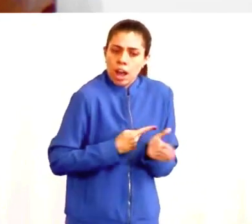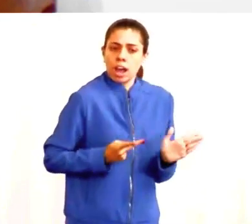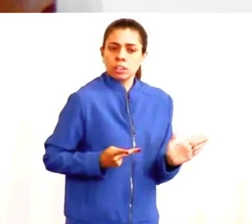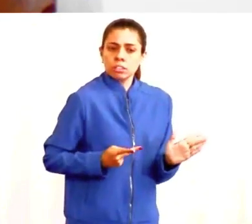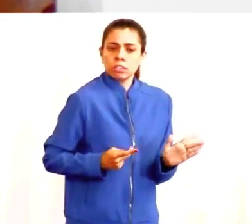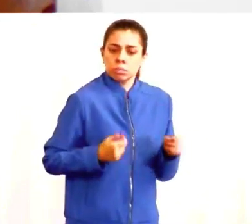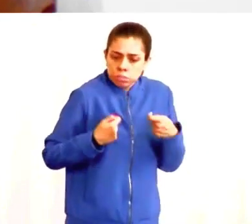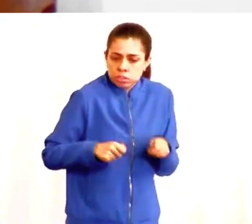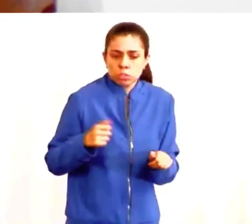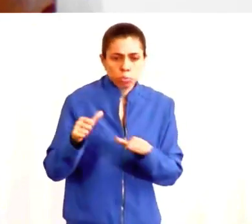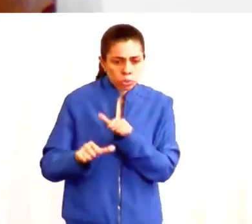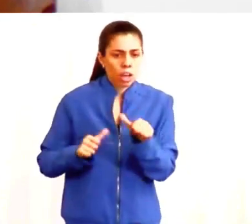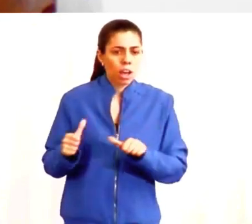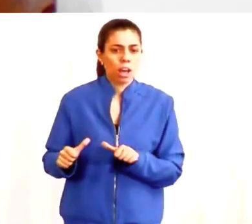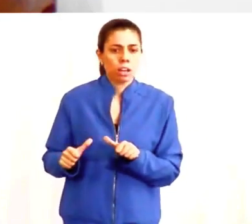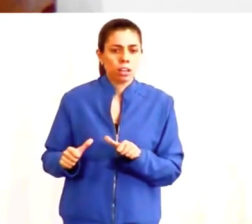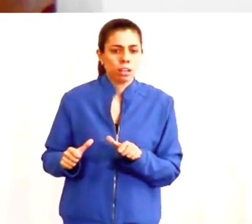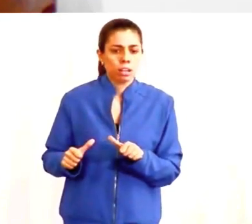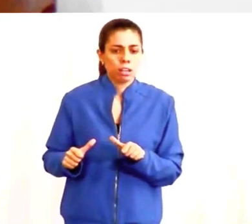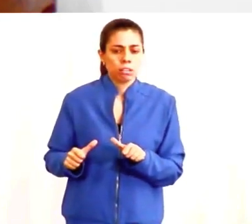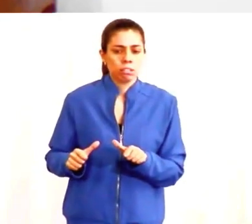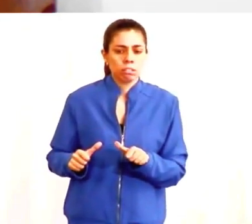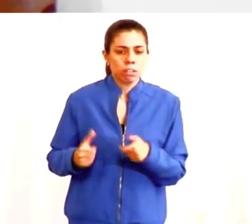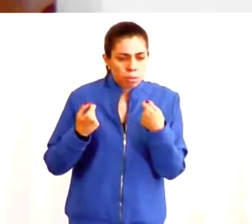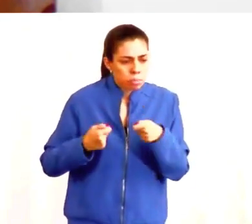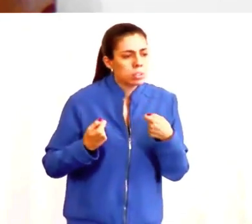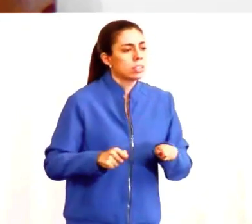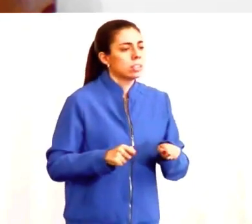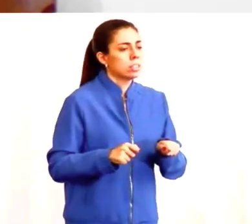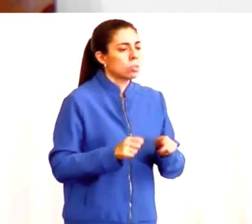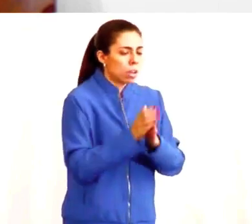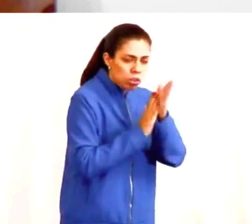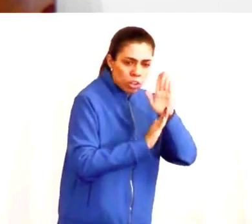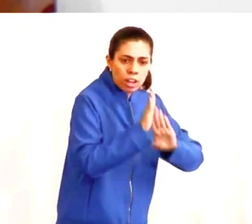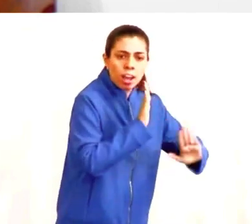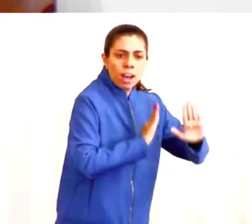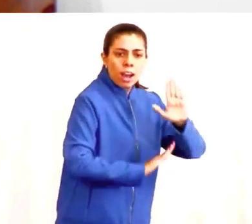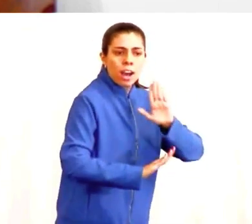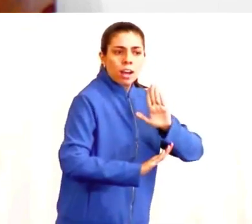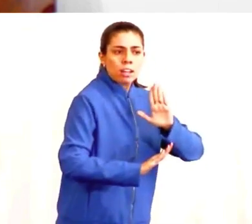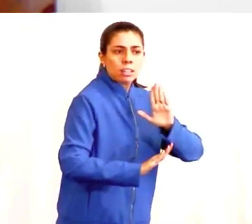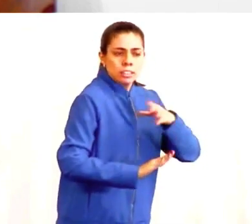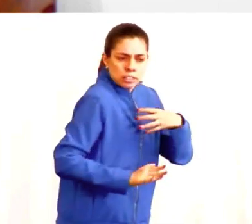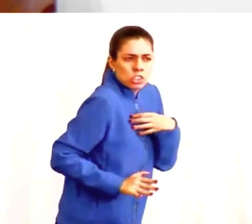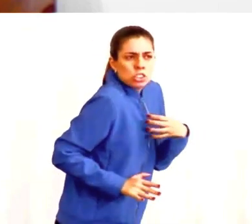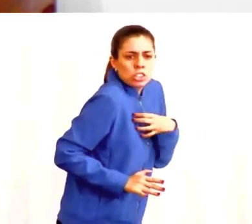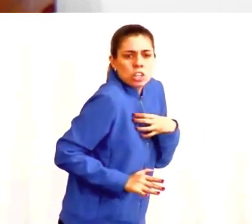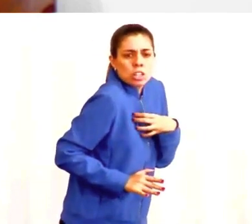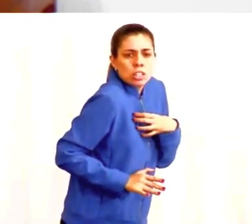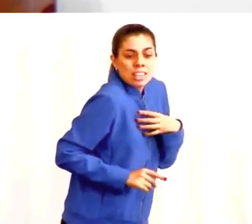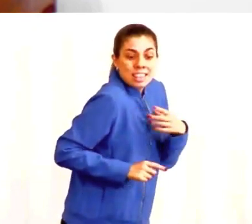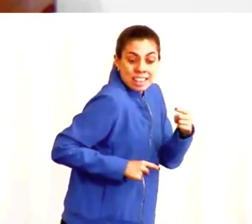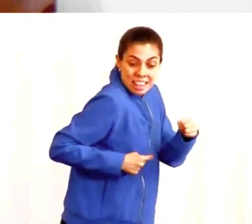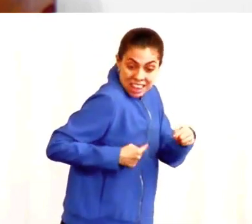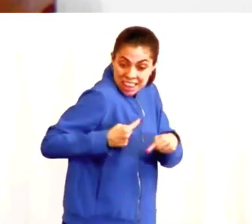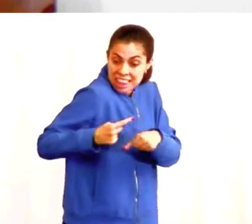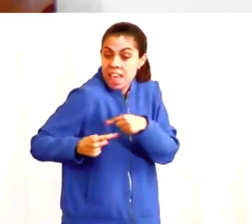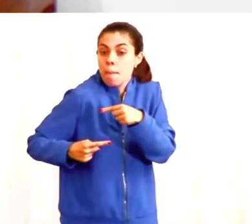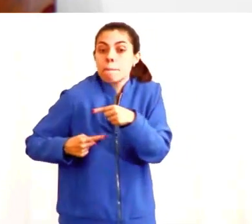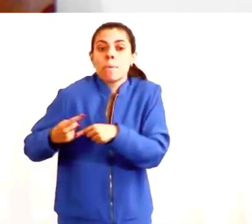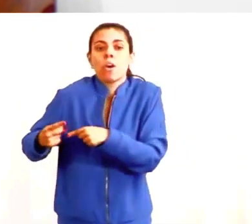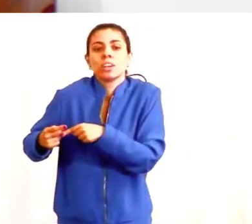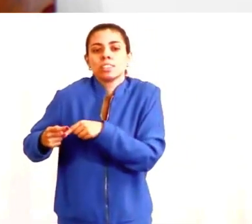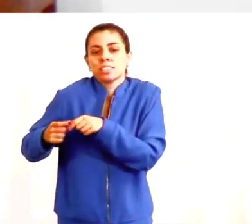inerrante. Porque ela é a palavra de Deus para o mundo. Que a palavra de Deus continue sendo o